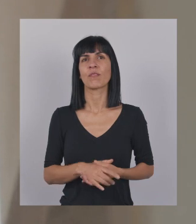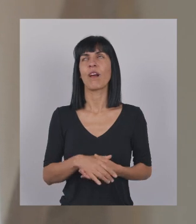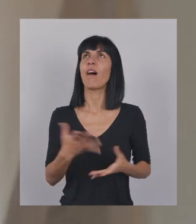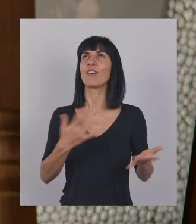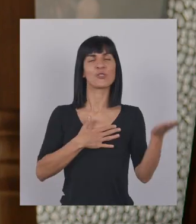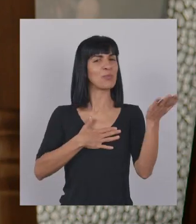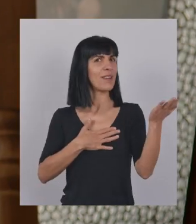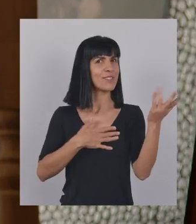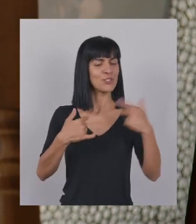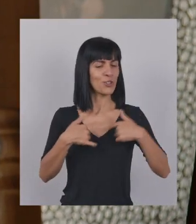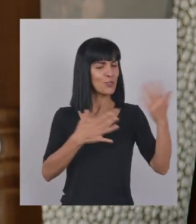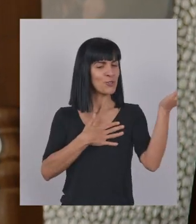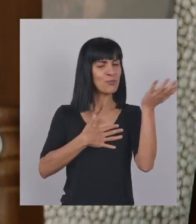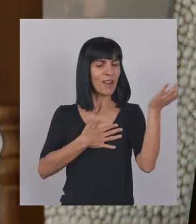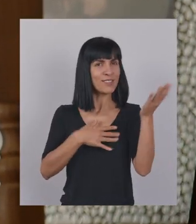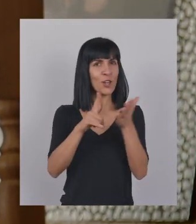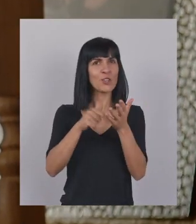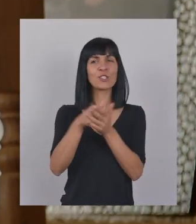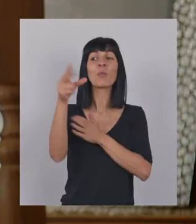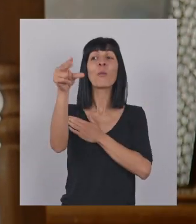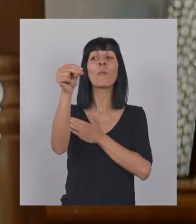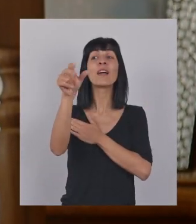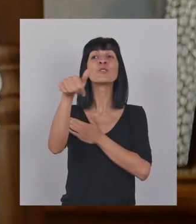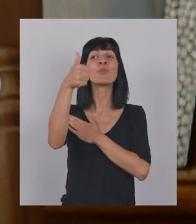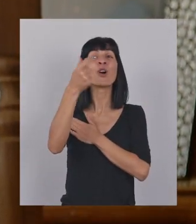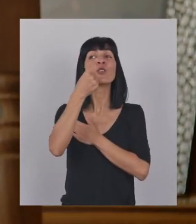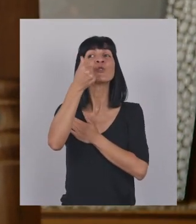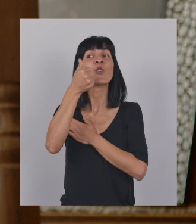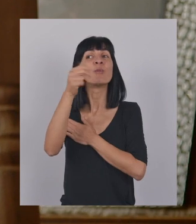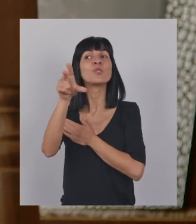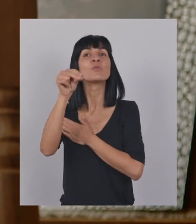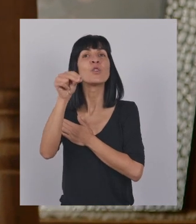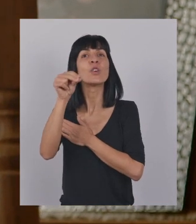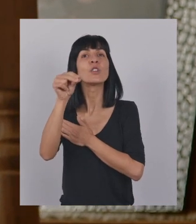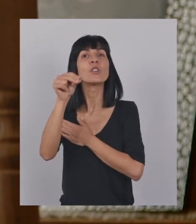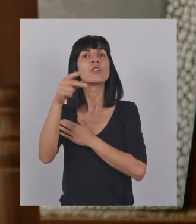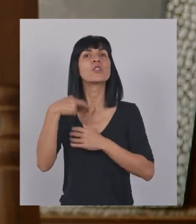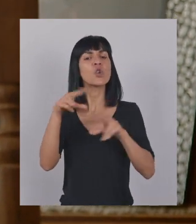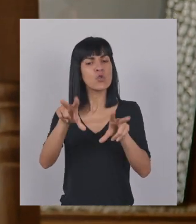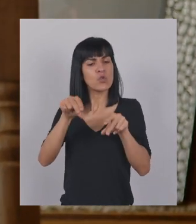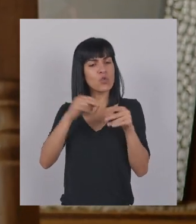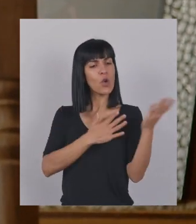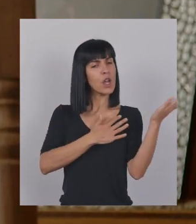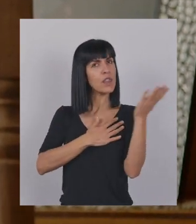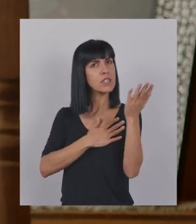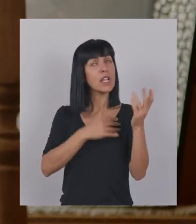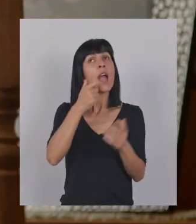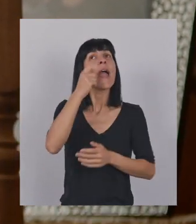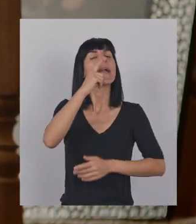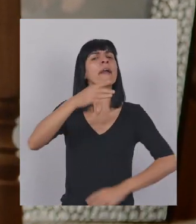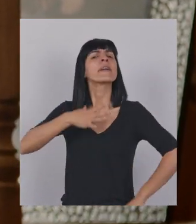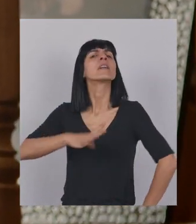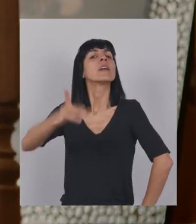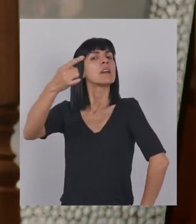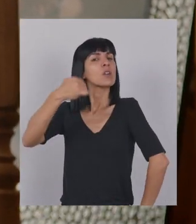mães bailaricos e nos bailaricos tinha são para os para os melhores clarinho sempre eu isso eu nunca dancei com